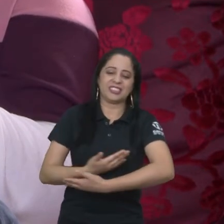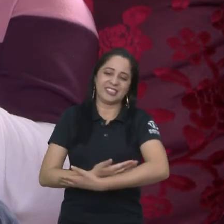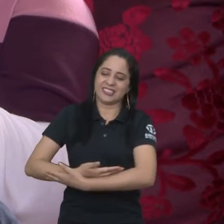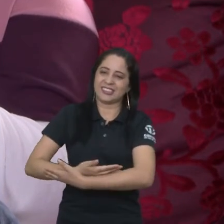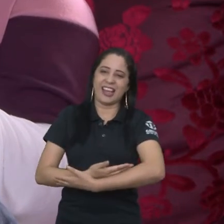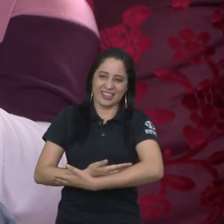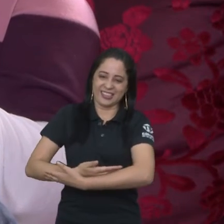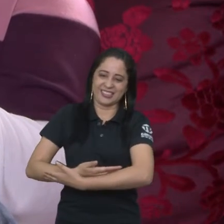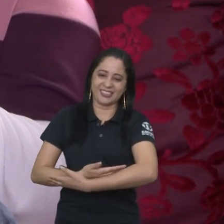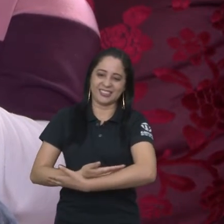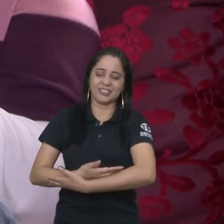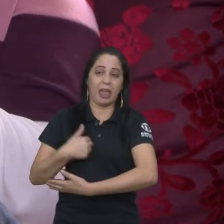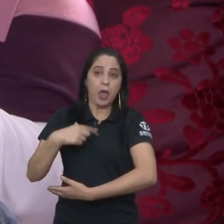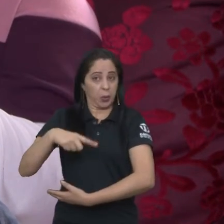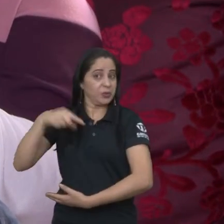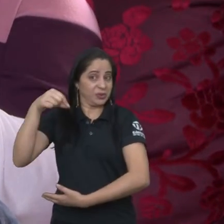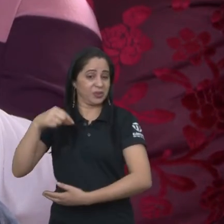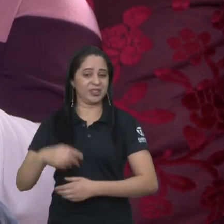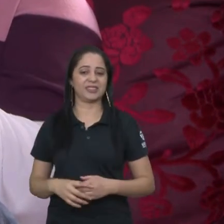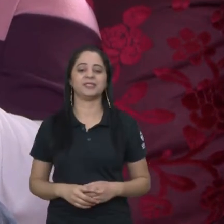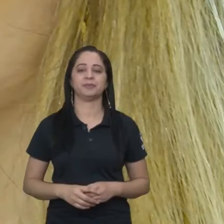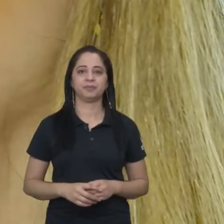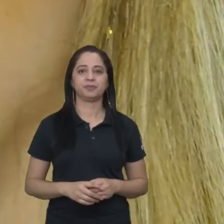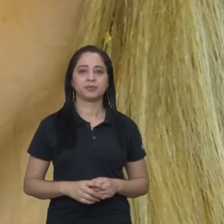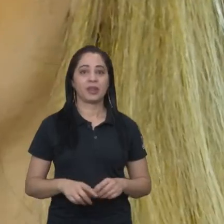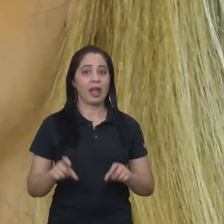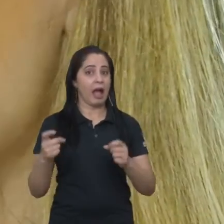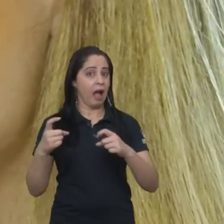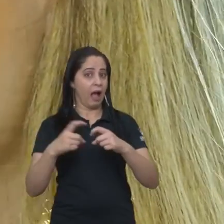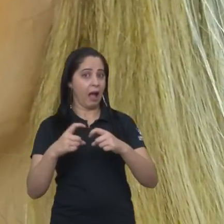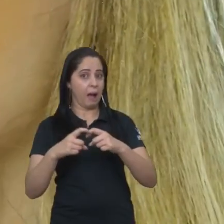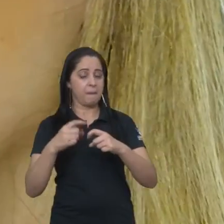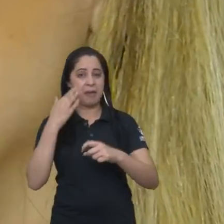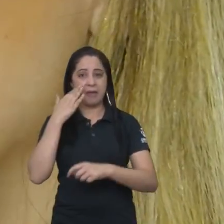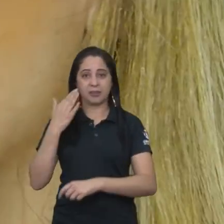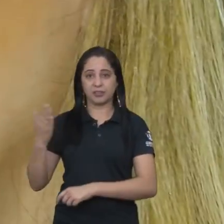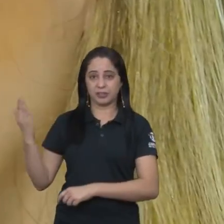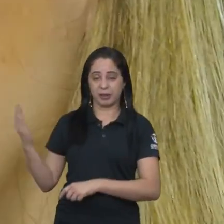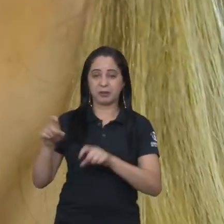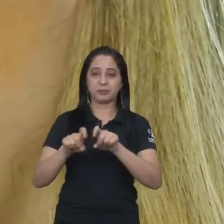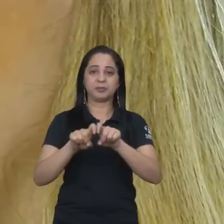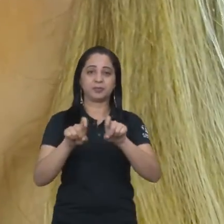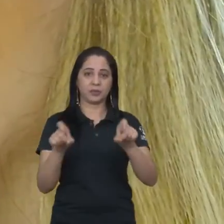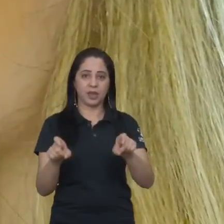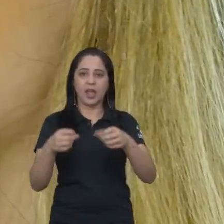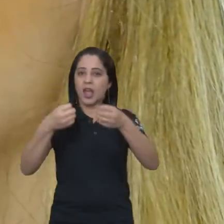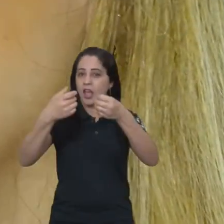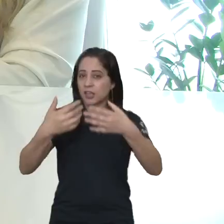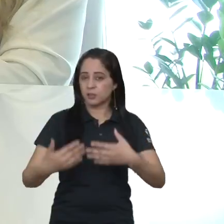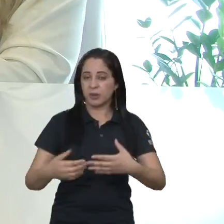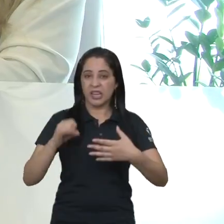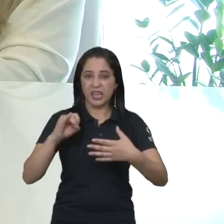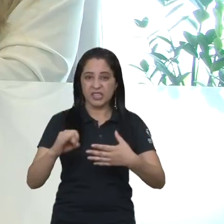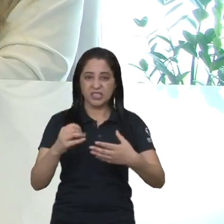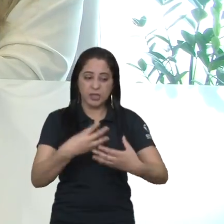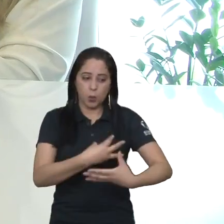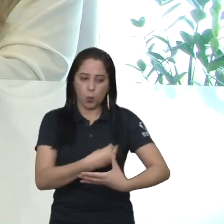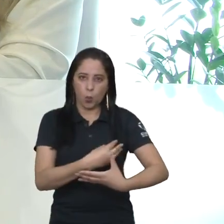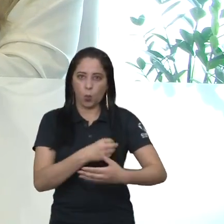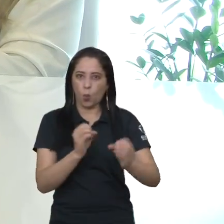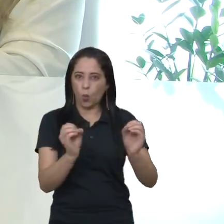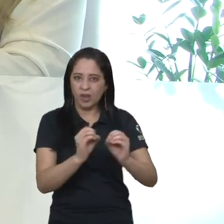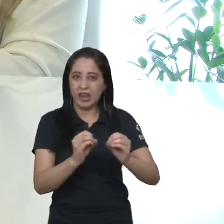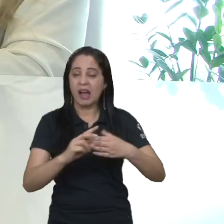onde eu conseguir. É uma escolha. Esta ginecologista e obstetra explica as consequências da falta de